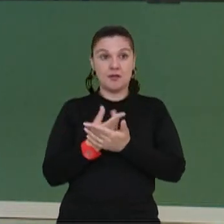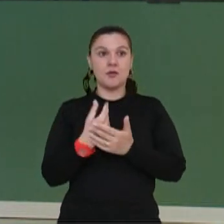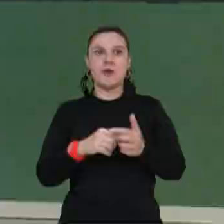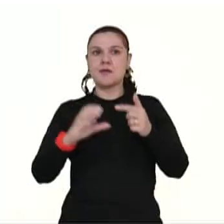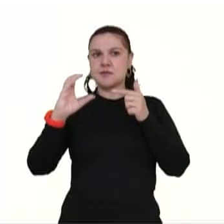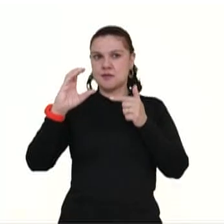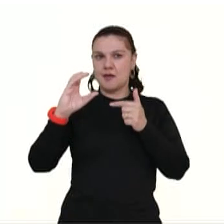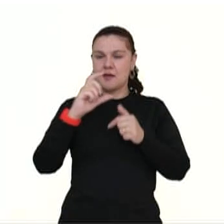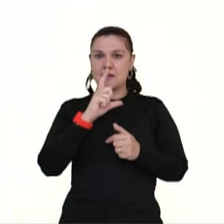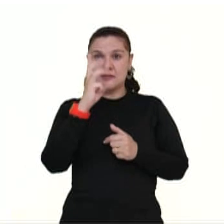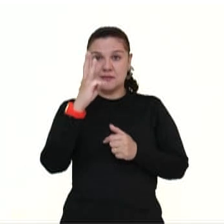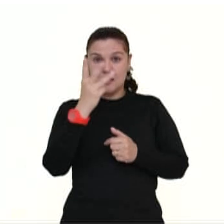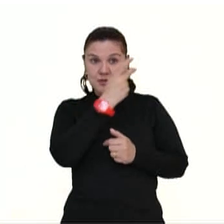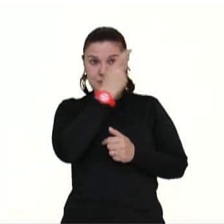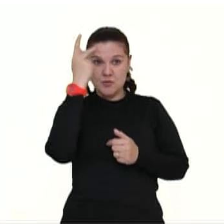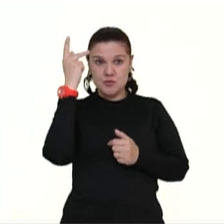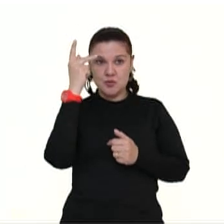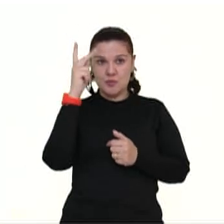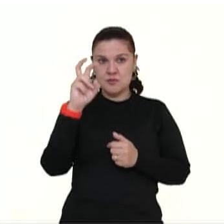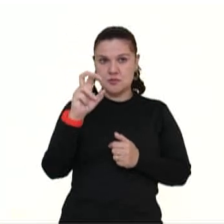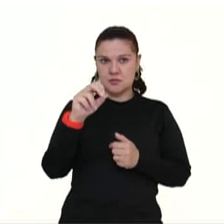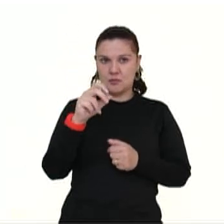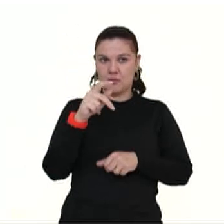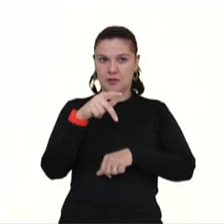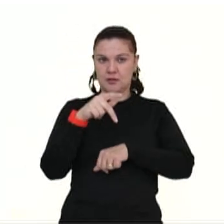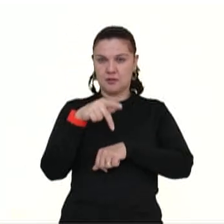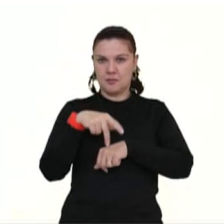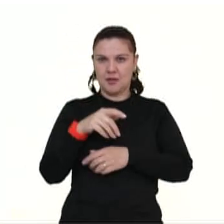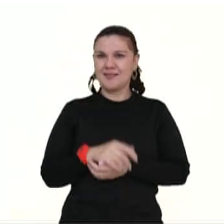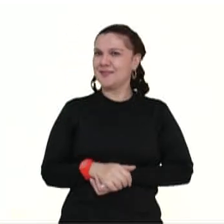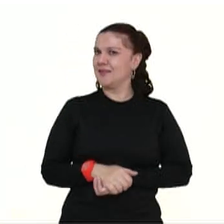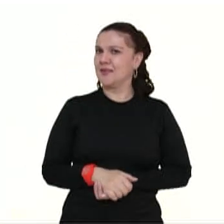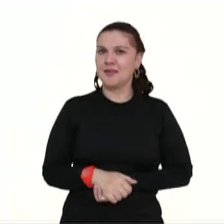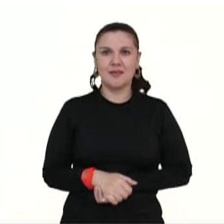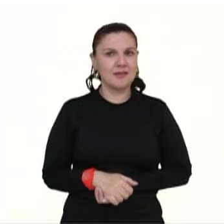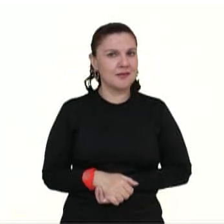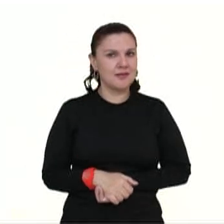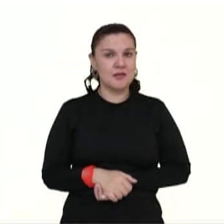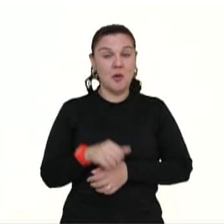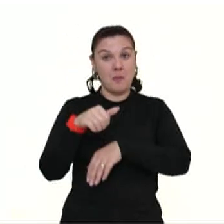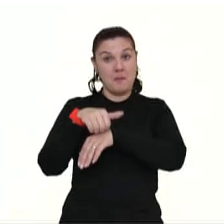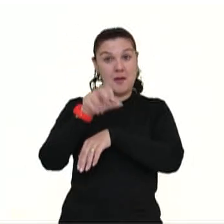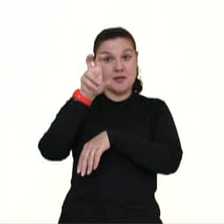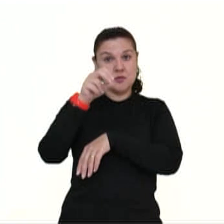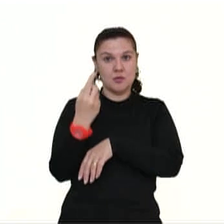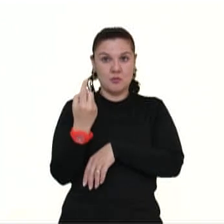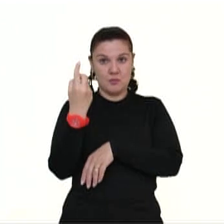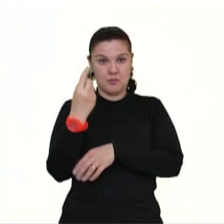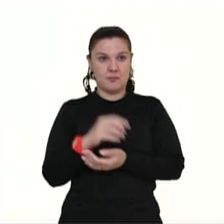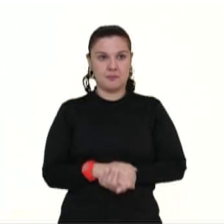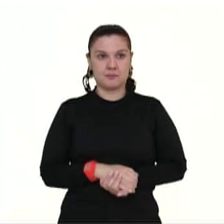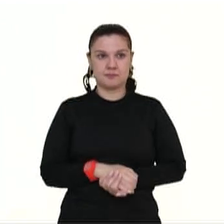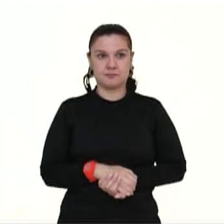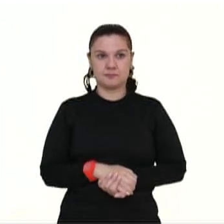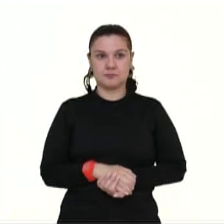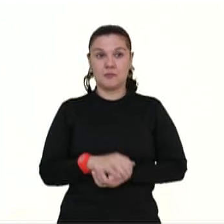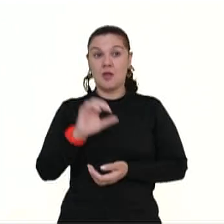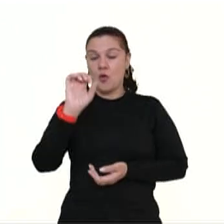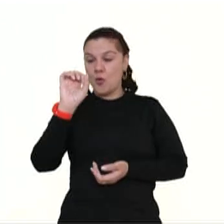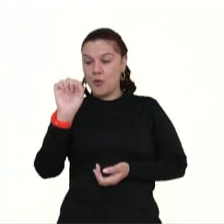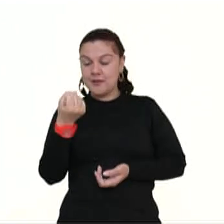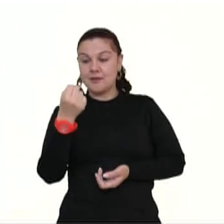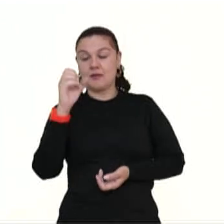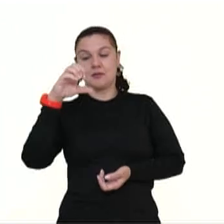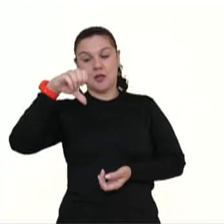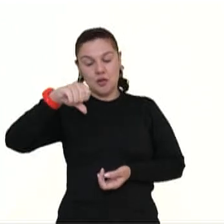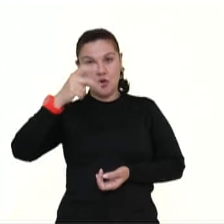letra C. Existem 3 pessoas com 50 pedras? Claro que não, né? Acima de 50 eu só tenho 1. Existem